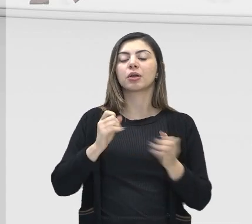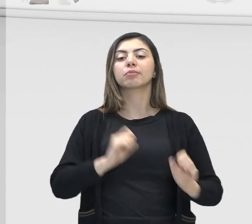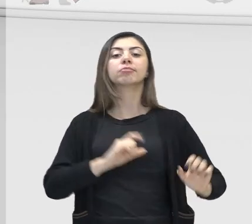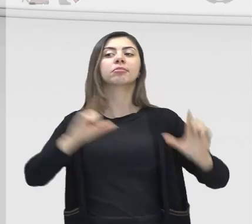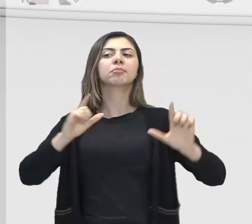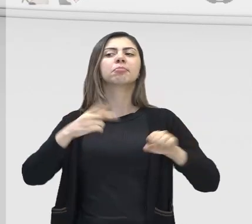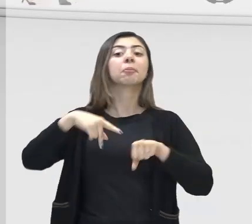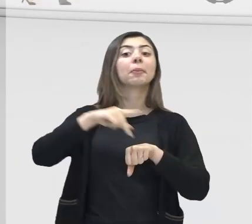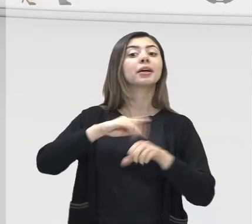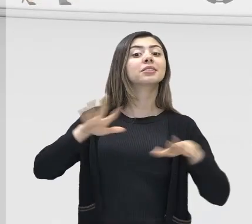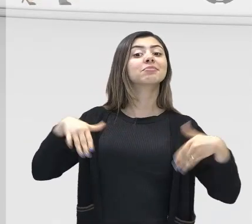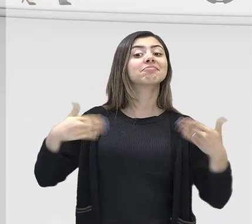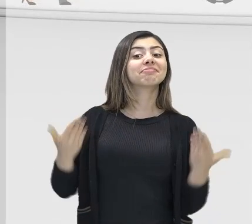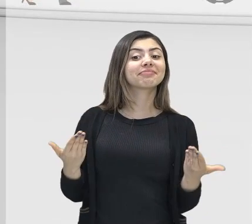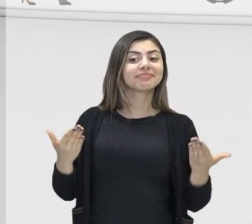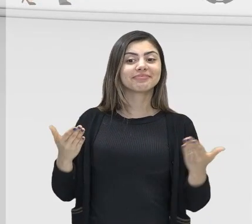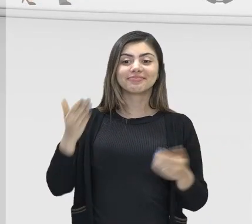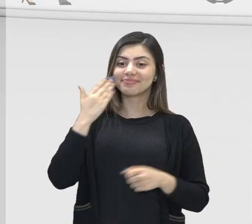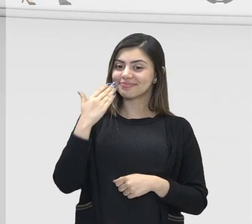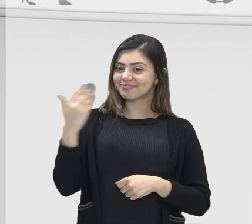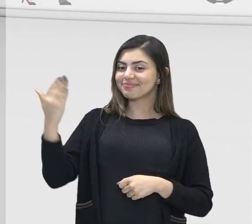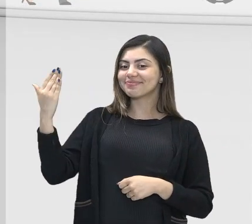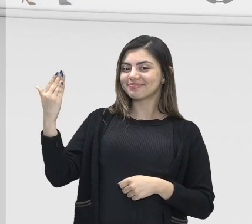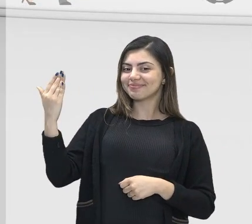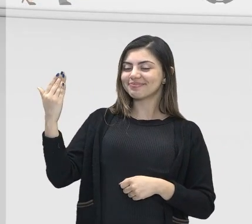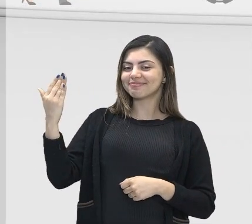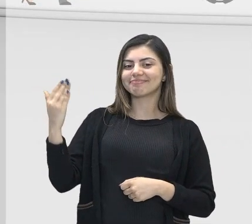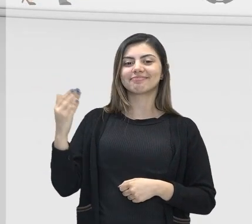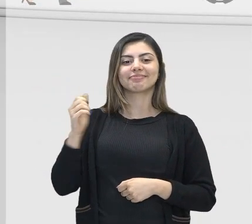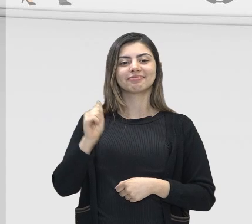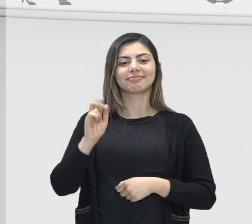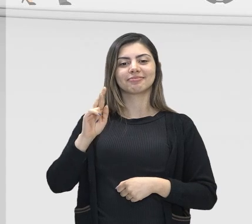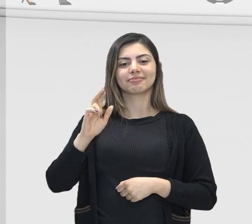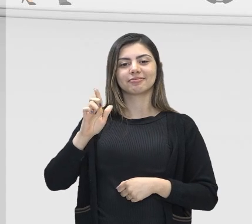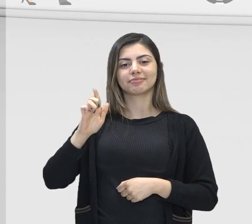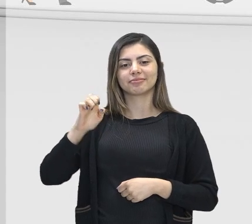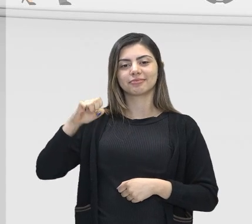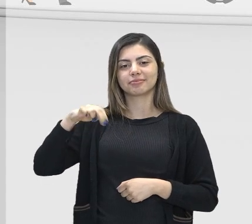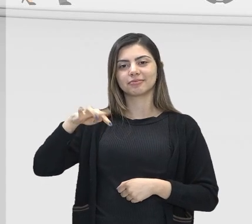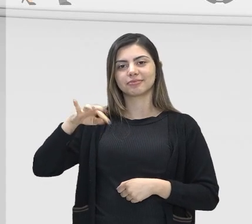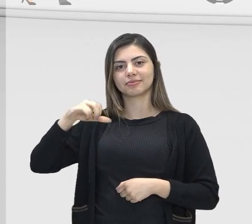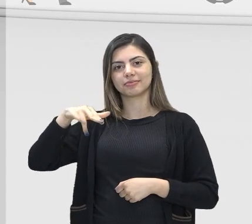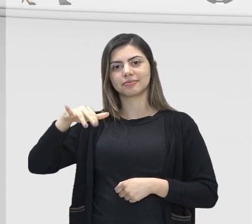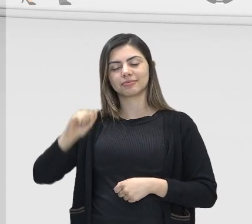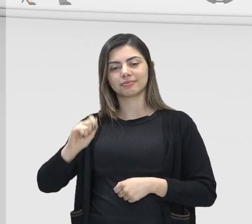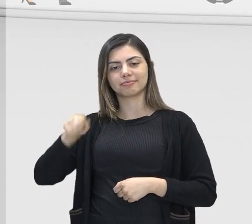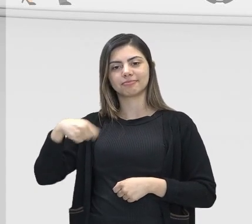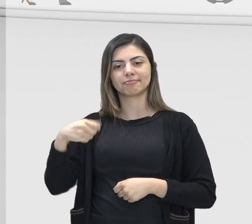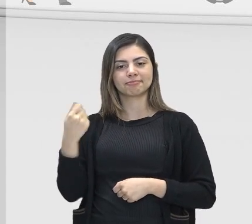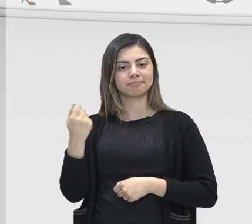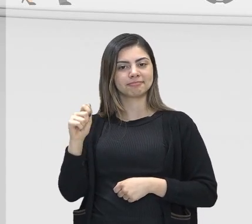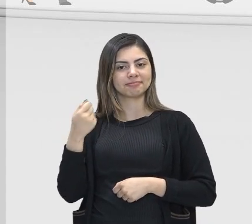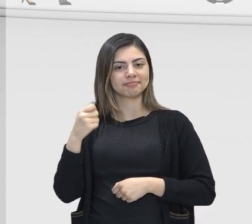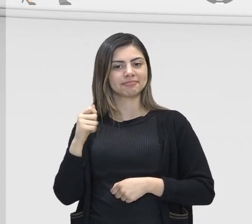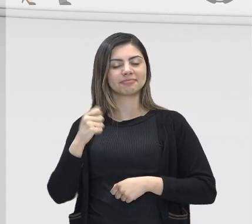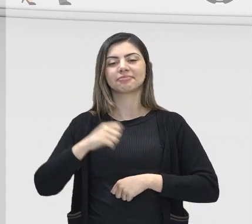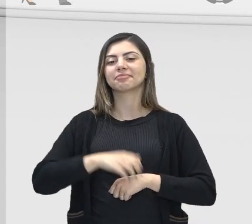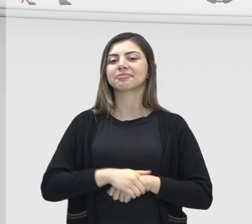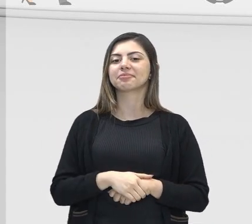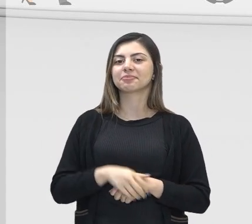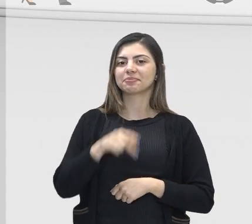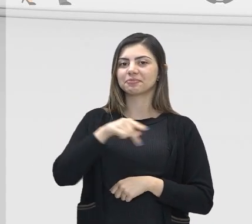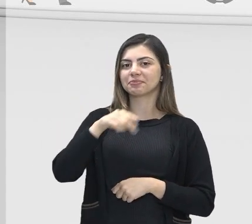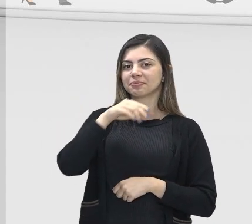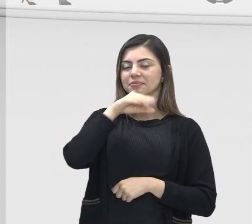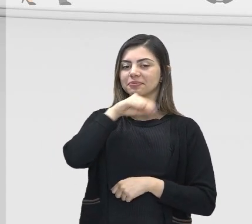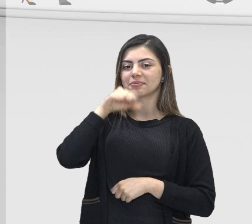vai aparecer agora, hein? Vamos lá, é Argentina, nossos hermanos de Argentina, e Maradona, e